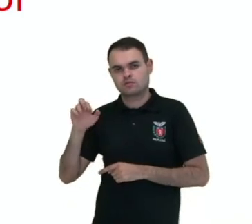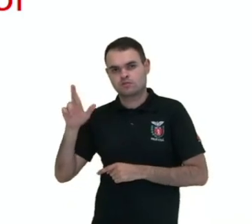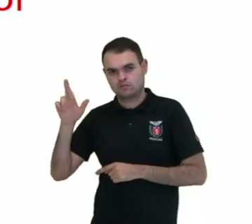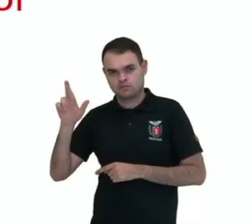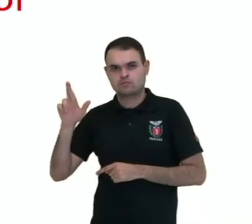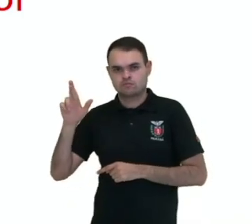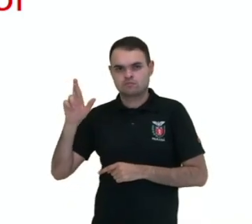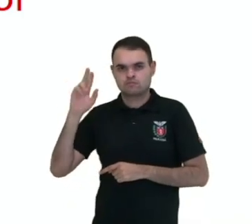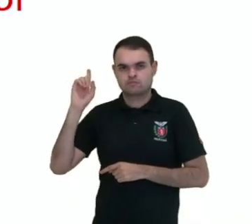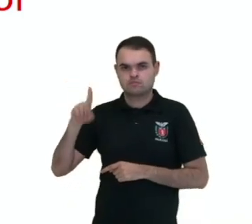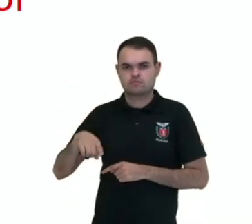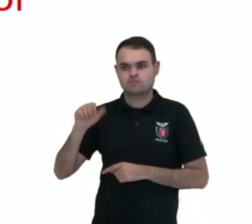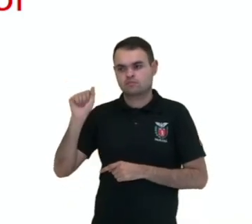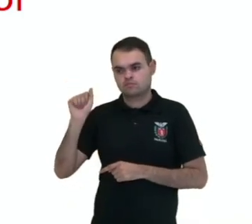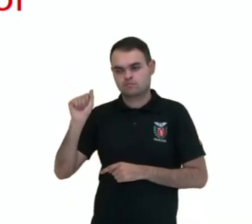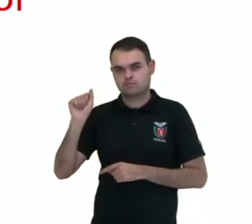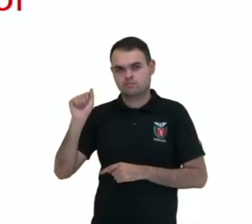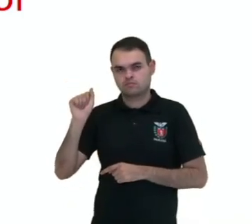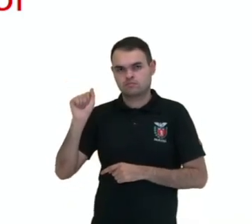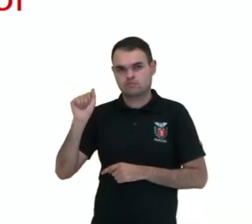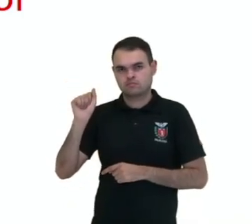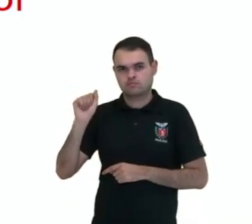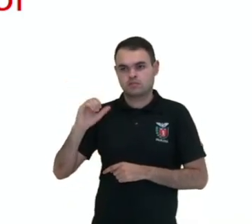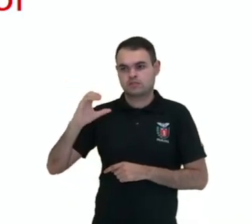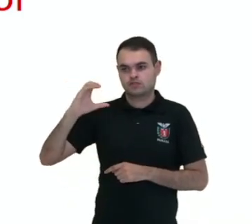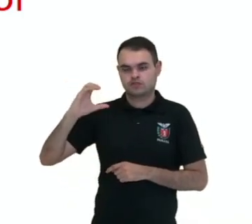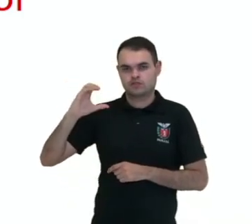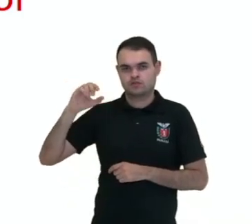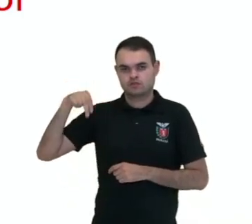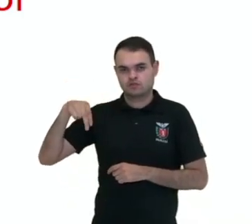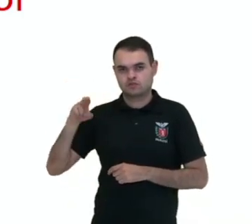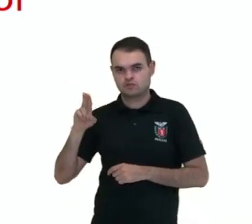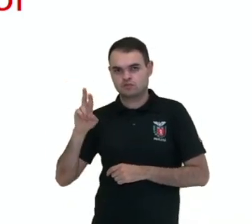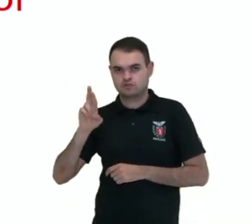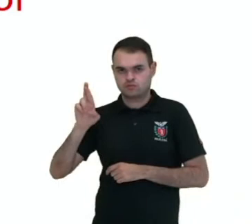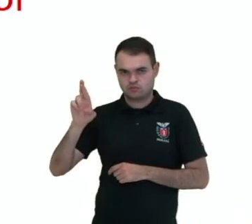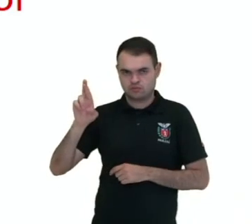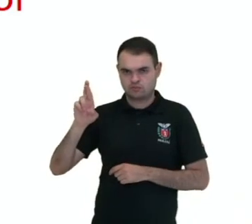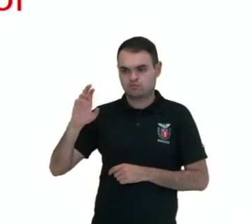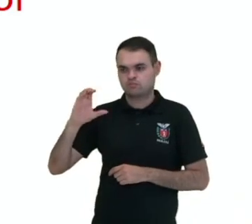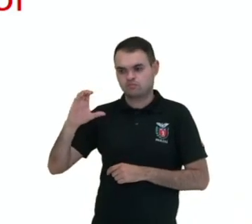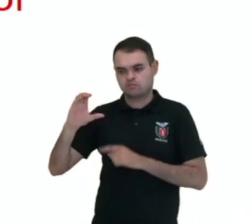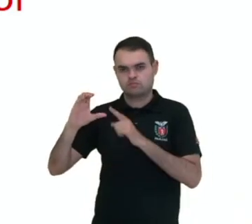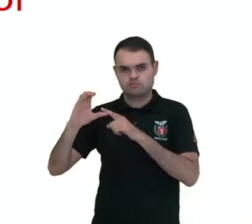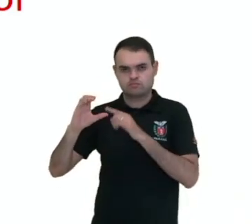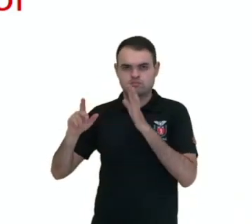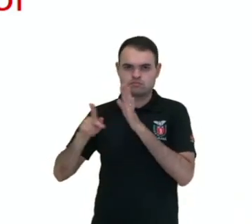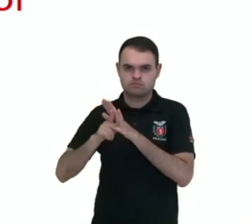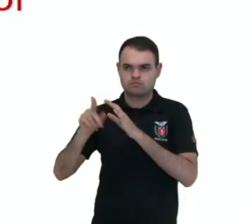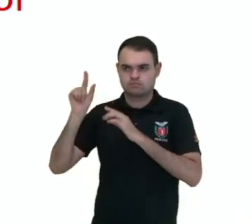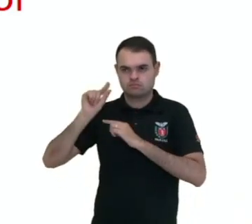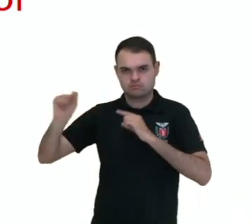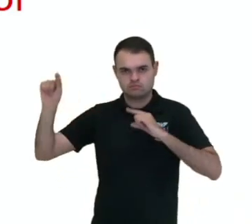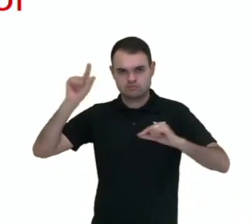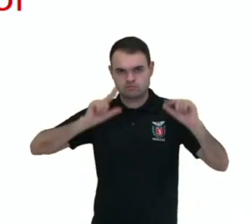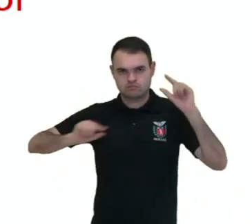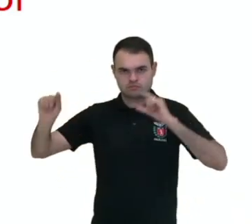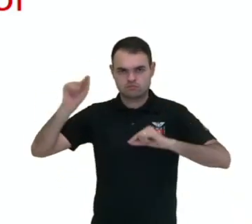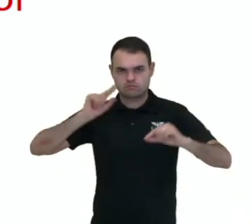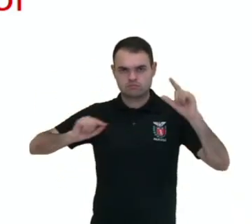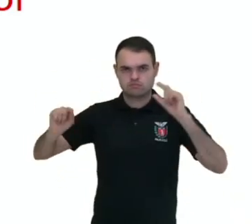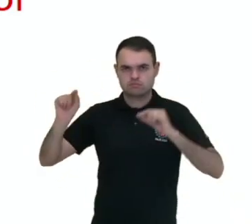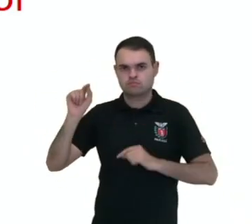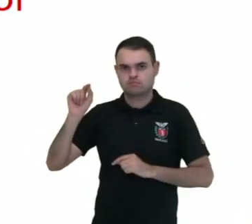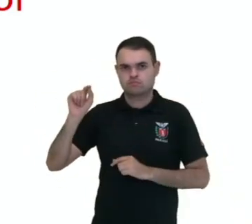para agência, C, né, aqui se refere aos refugiados, né, das Nações Unidas,